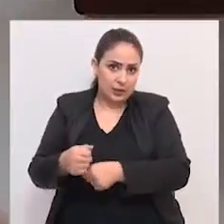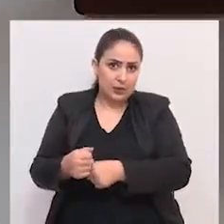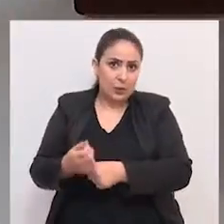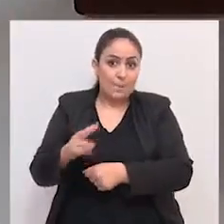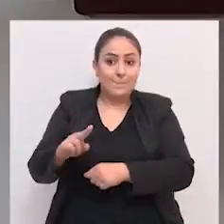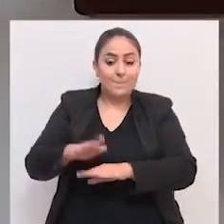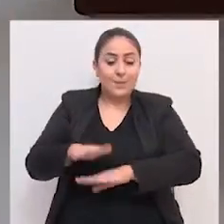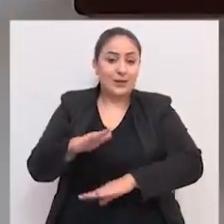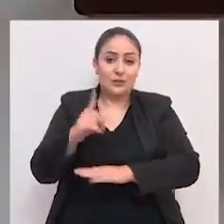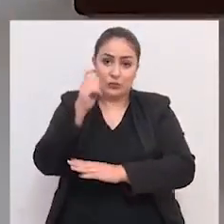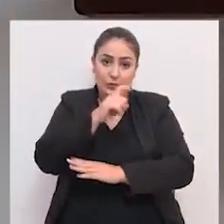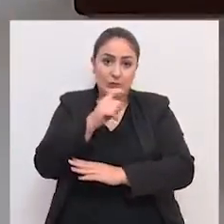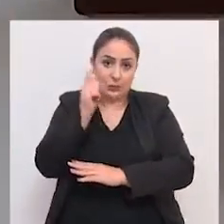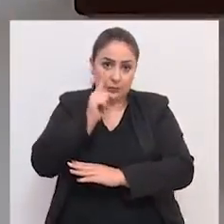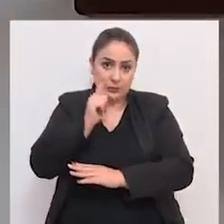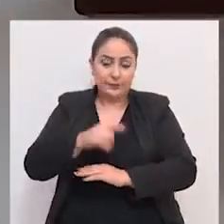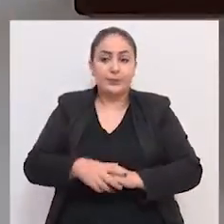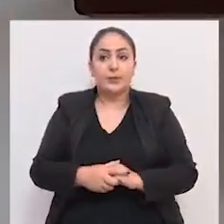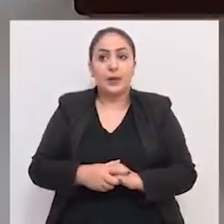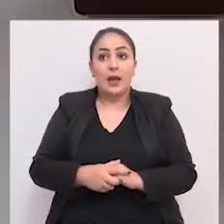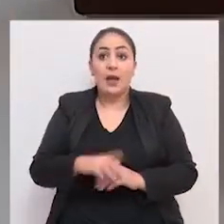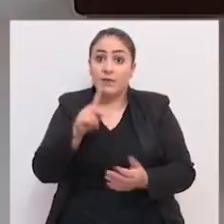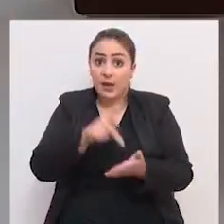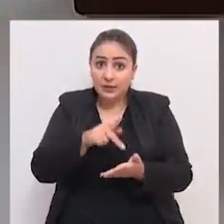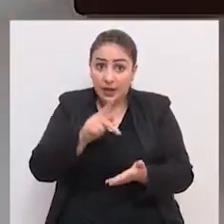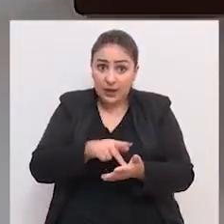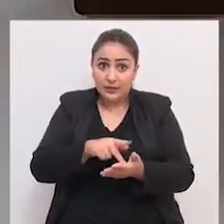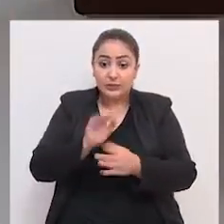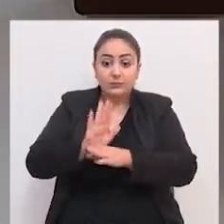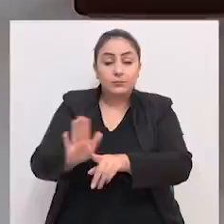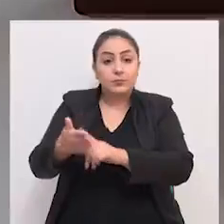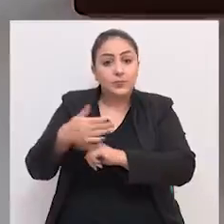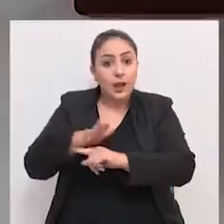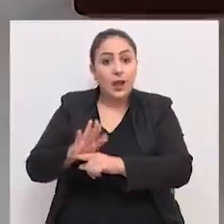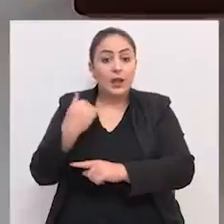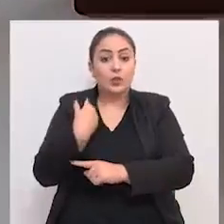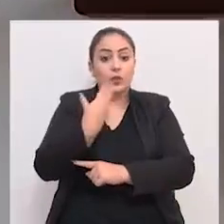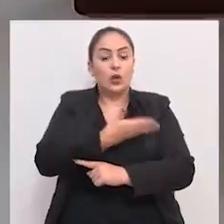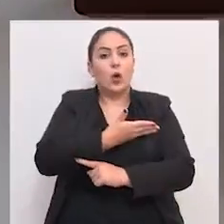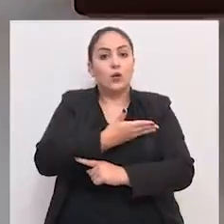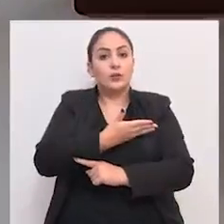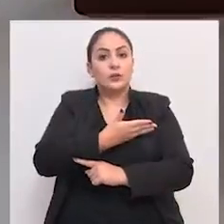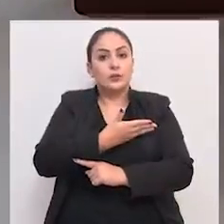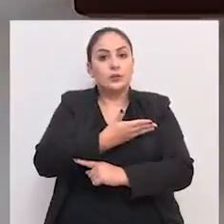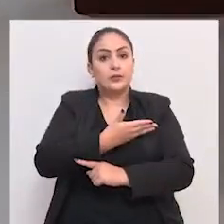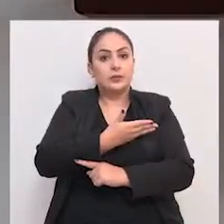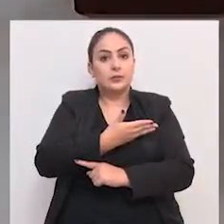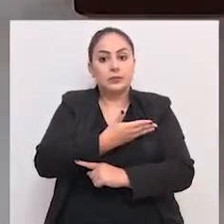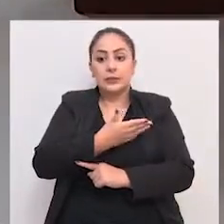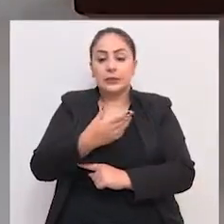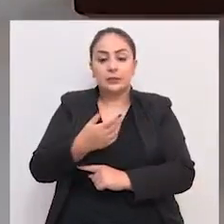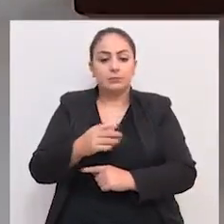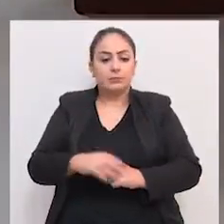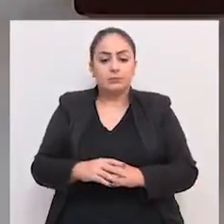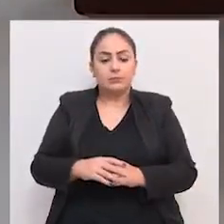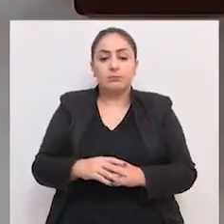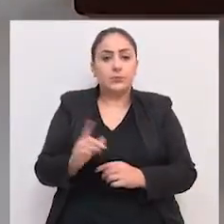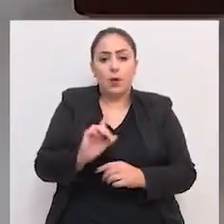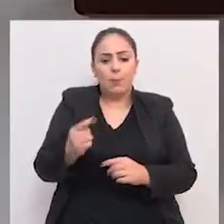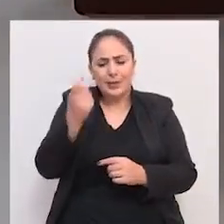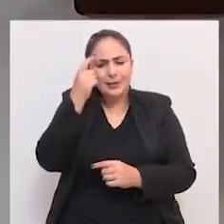com as pessoas que estão mais vulneráveis, mas é a verdadeira solidariedade, é a gente abrir mão da nossa